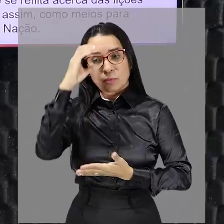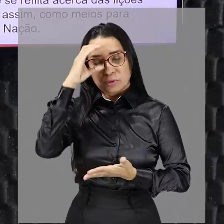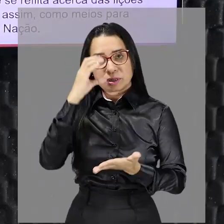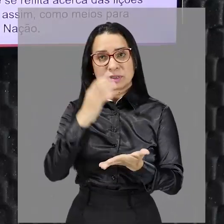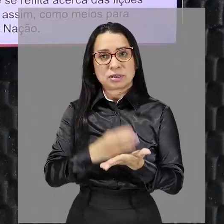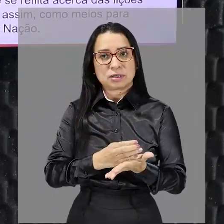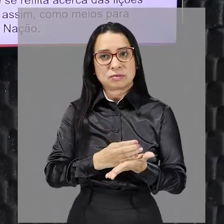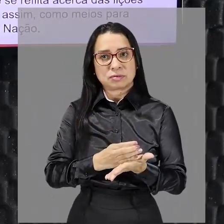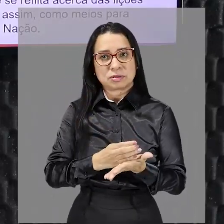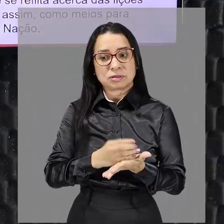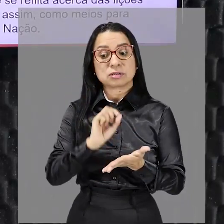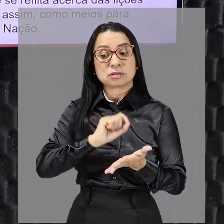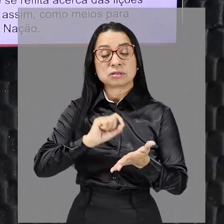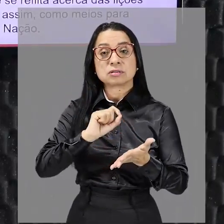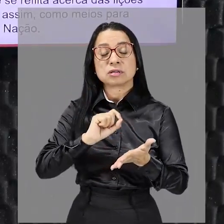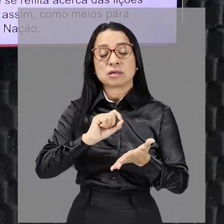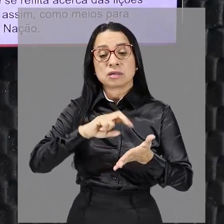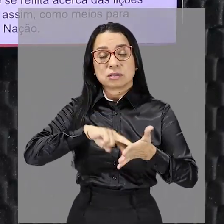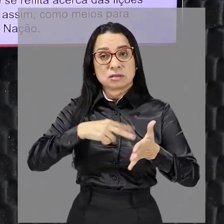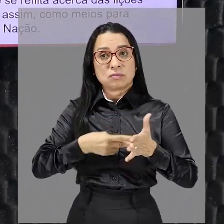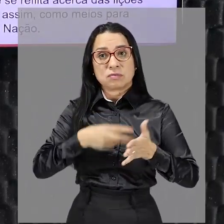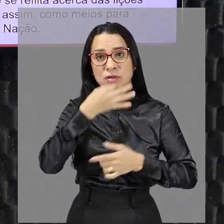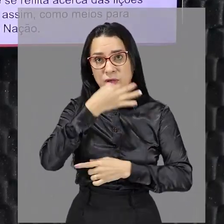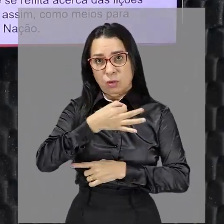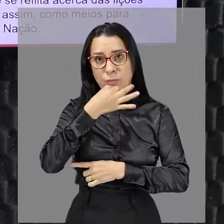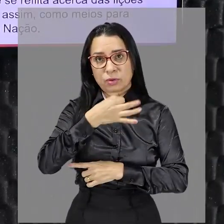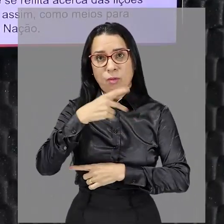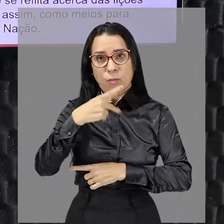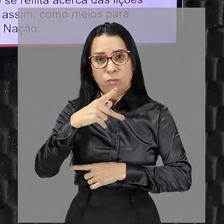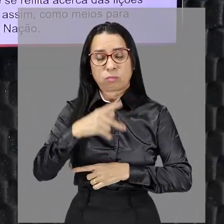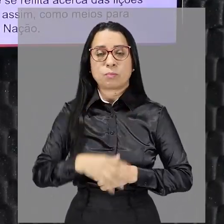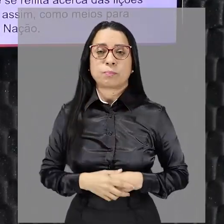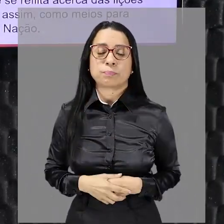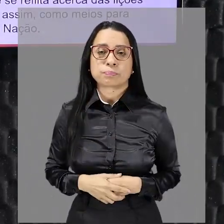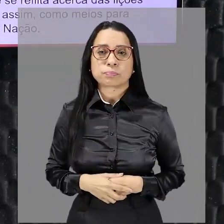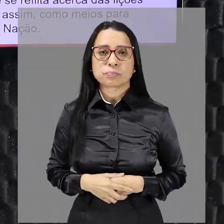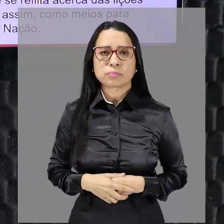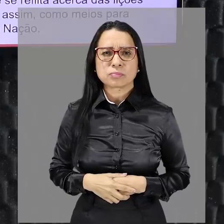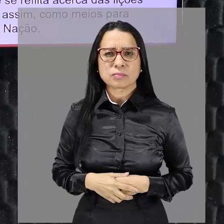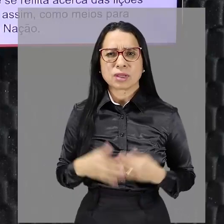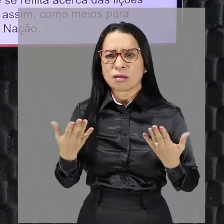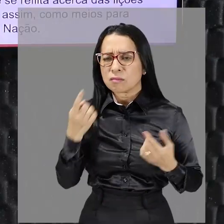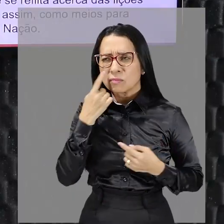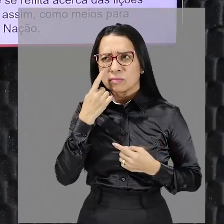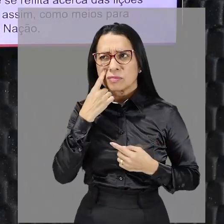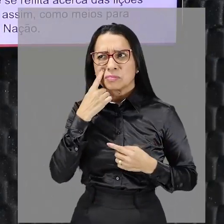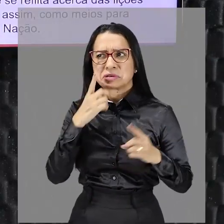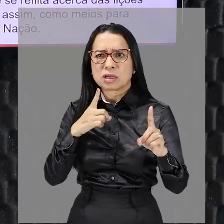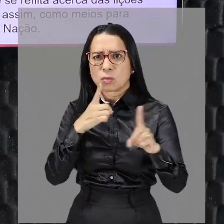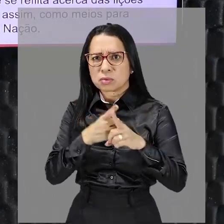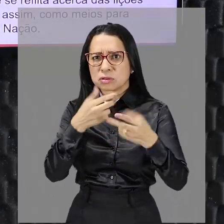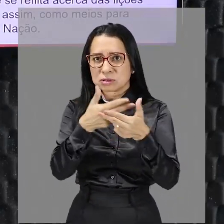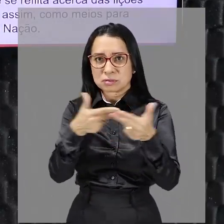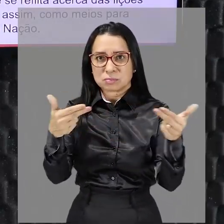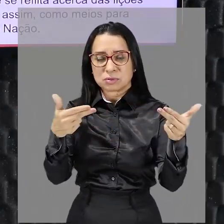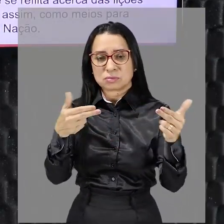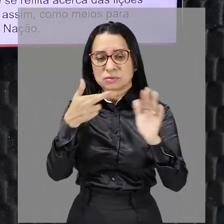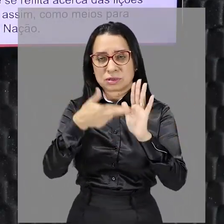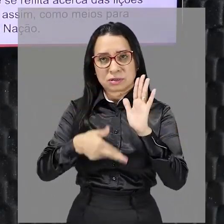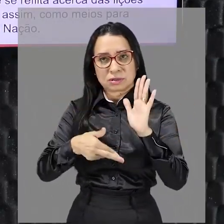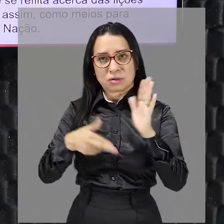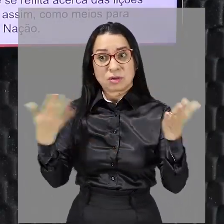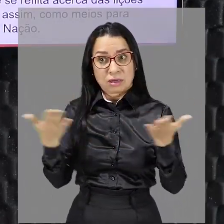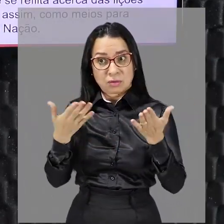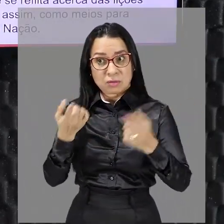que é o seu ponto de vista. Seu ponto de vista. Vamos ver se a gente consegue encontrar esses elementos na redação do Guilherme? Então vem comigo e